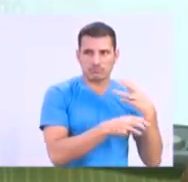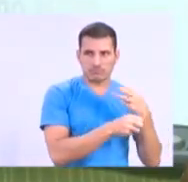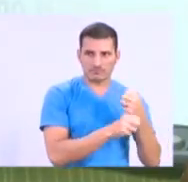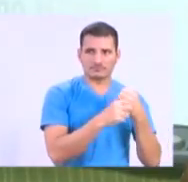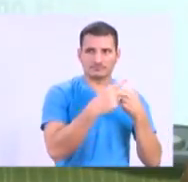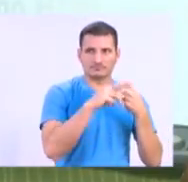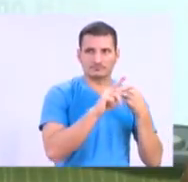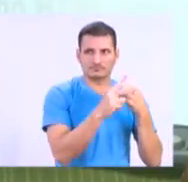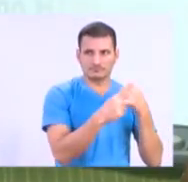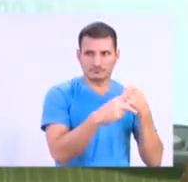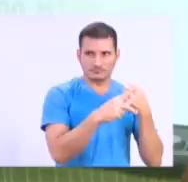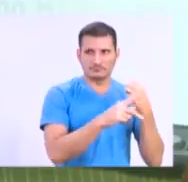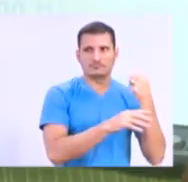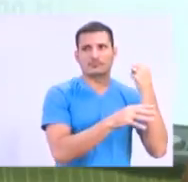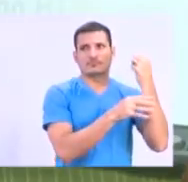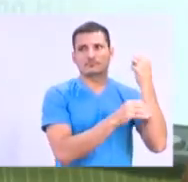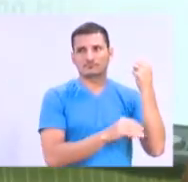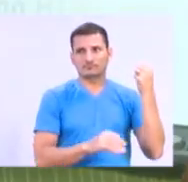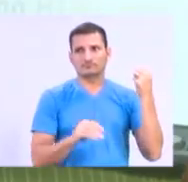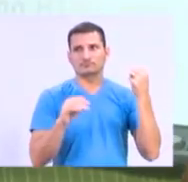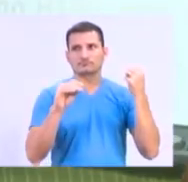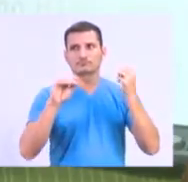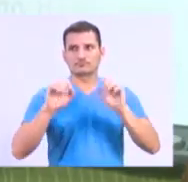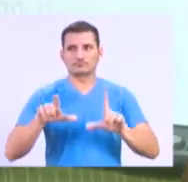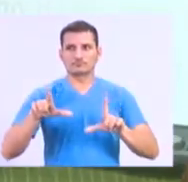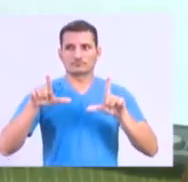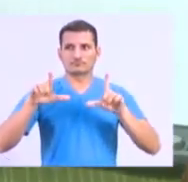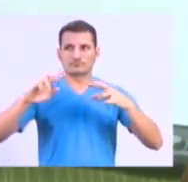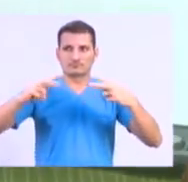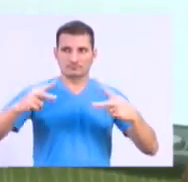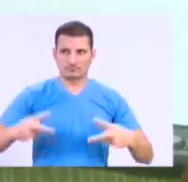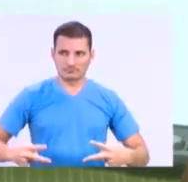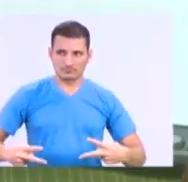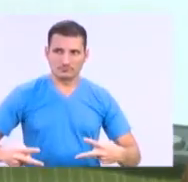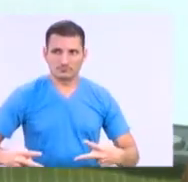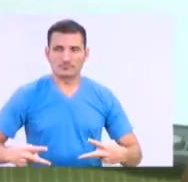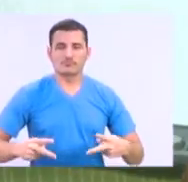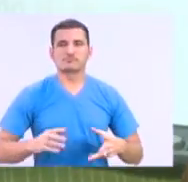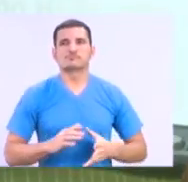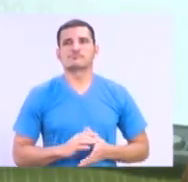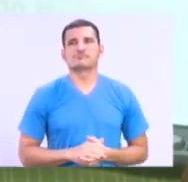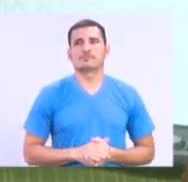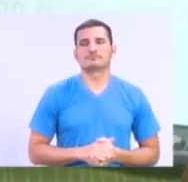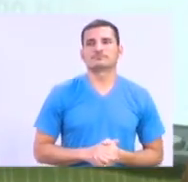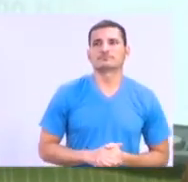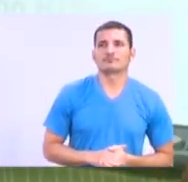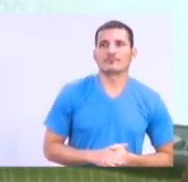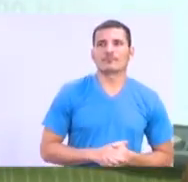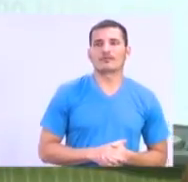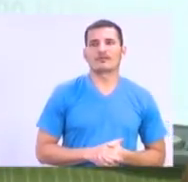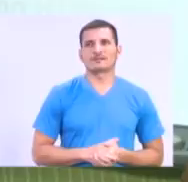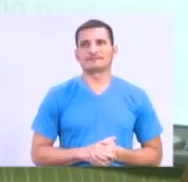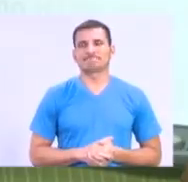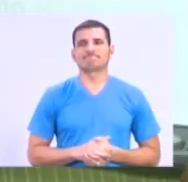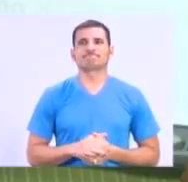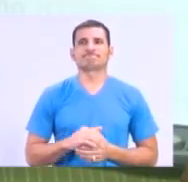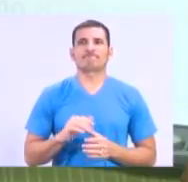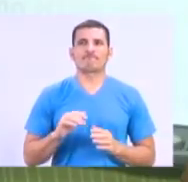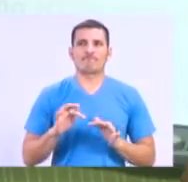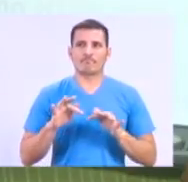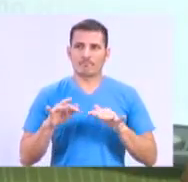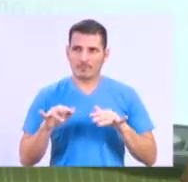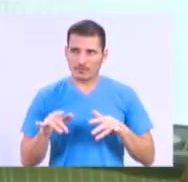e devolver para o cliente no formato de HTML. Então, necessariamente, no final das contas, né, o cliente